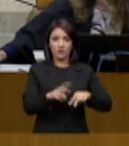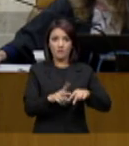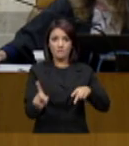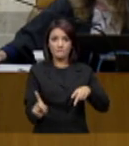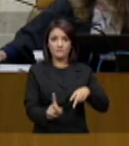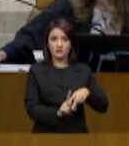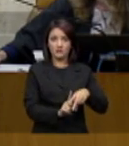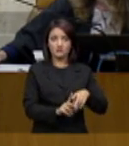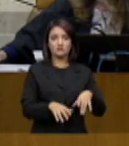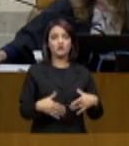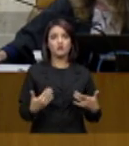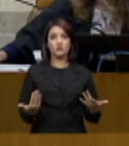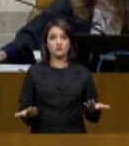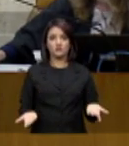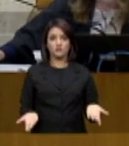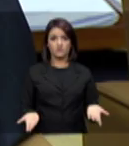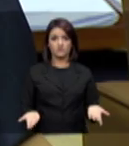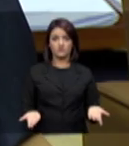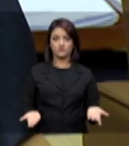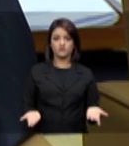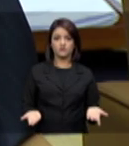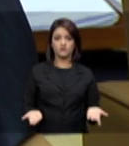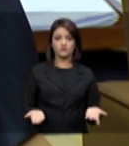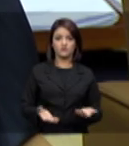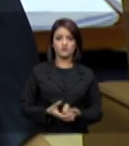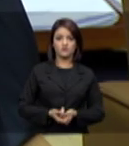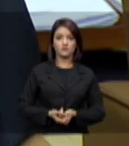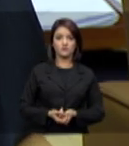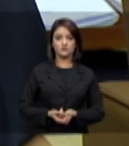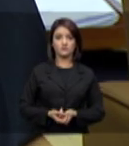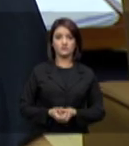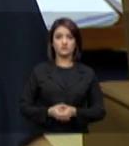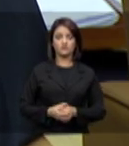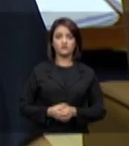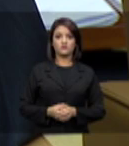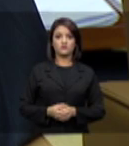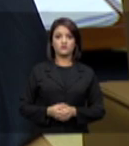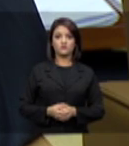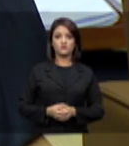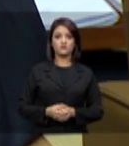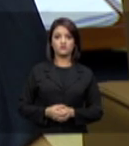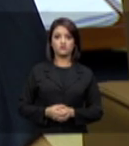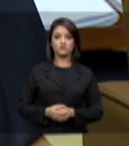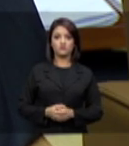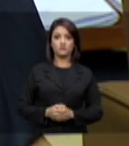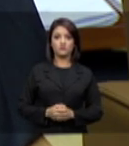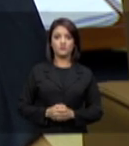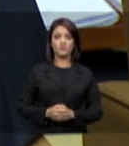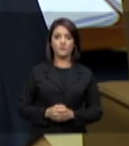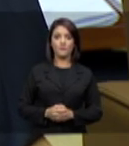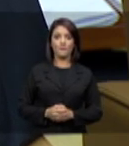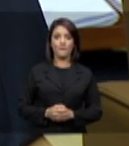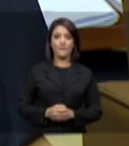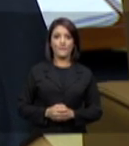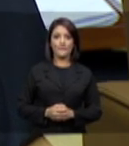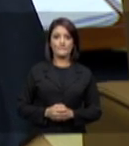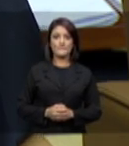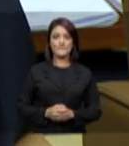o então presidente o que temos realmente para